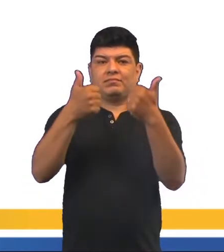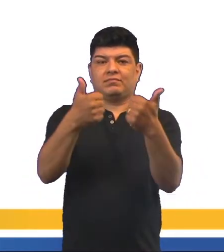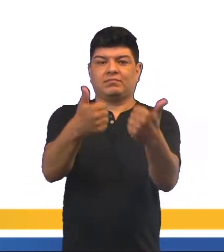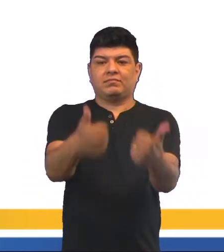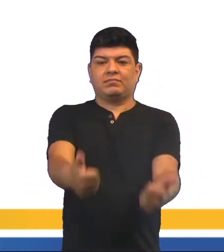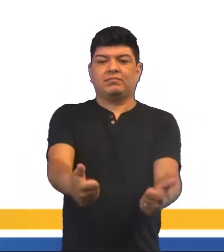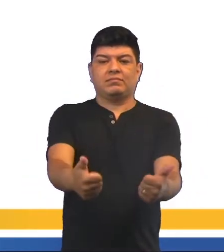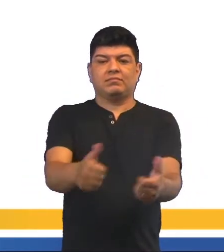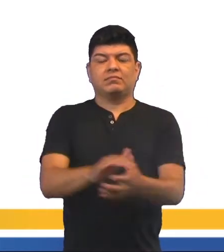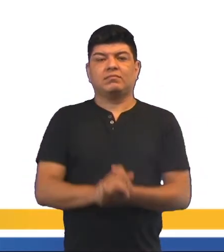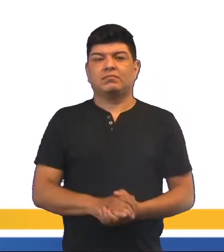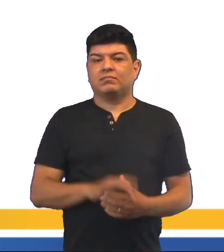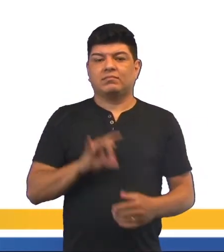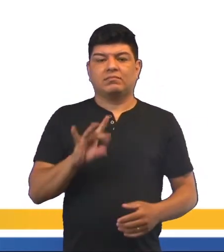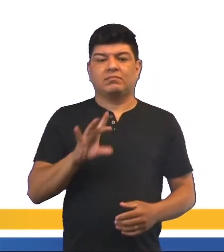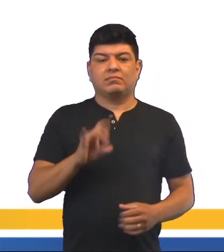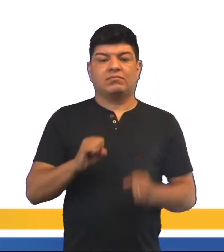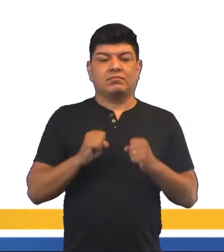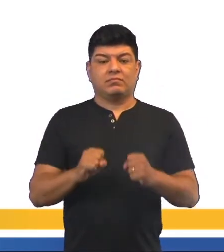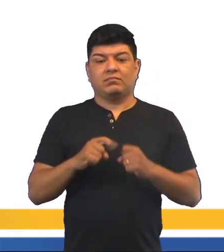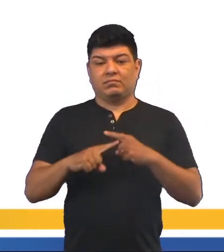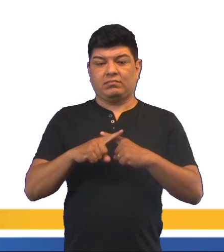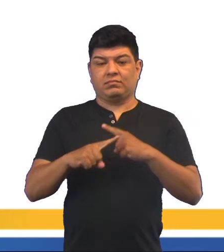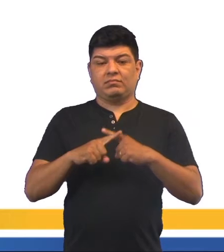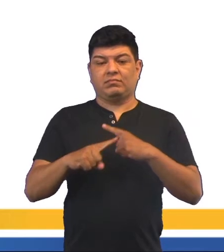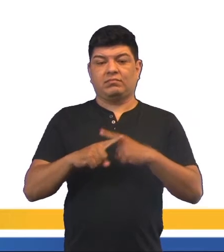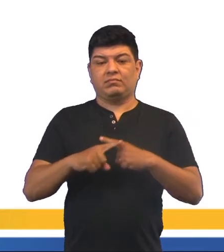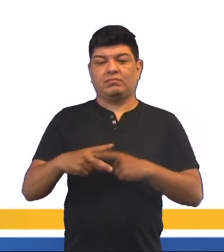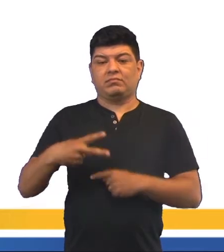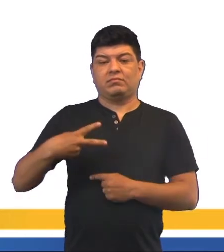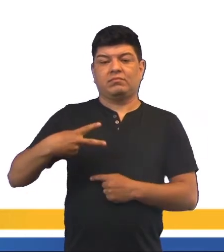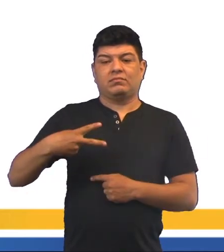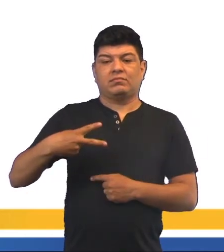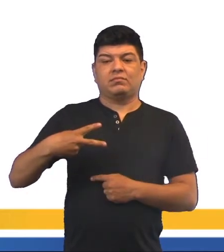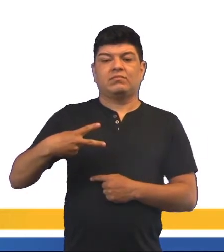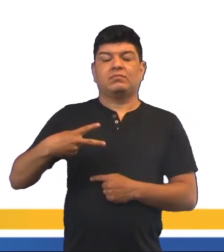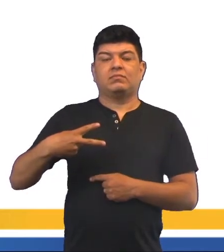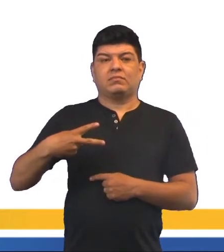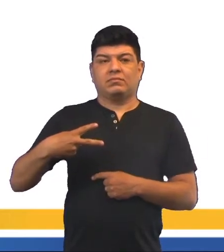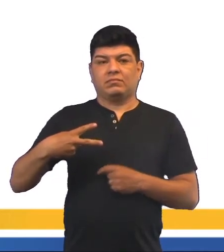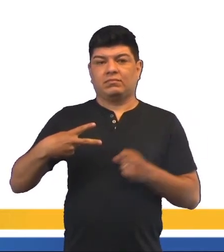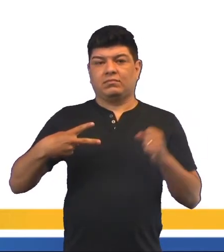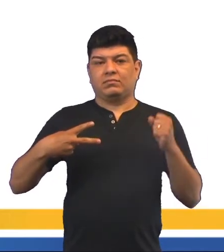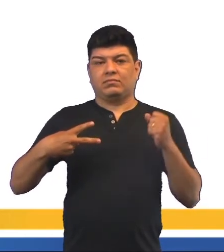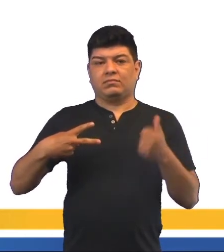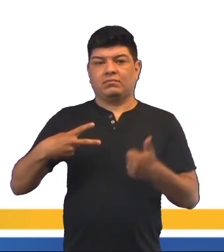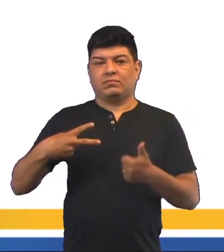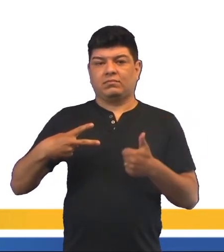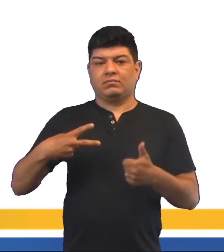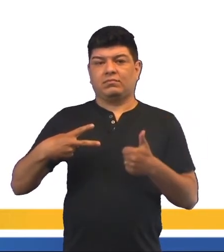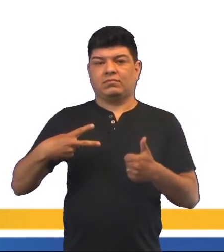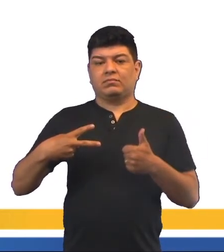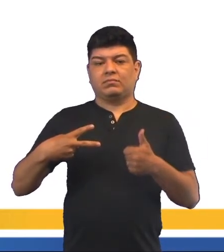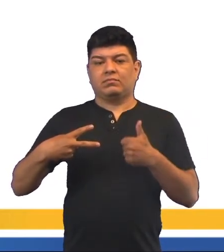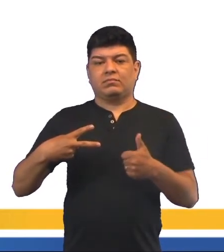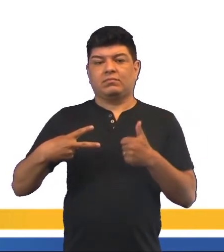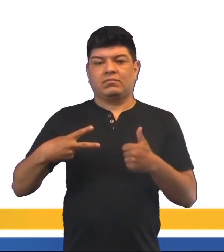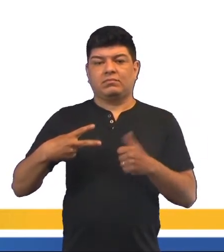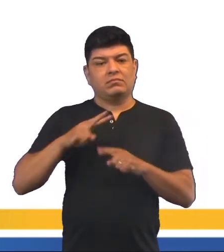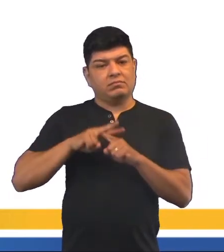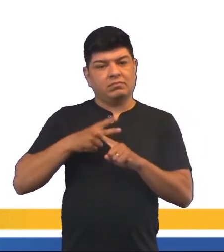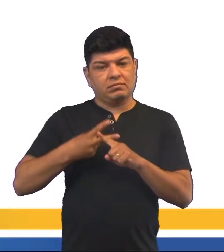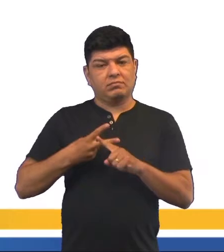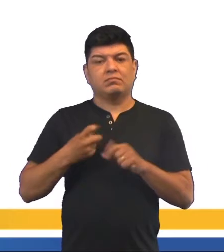Muito bem, só pode ser multiplicada por 2. Nós temos aí dimensões dobradas,